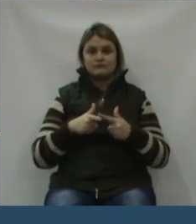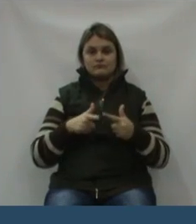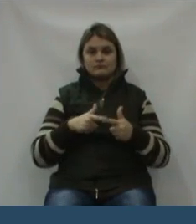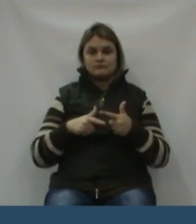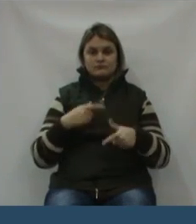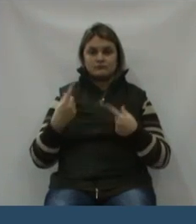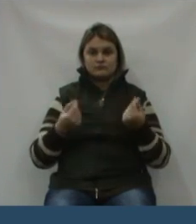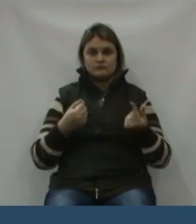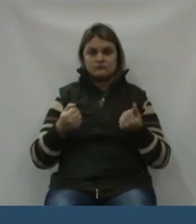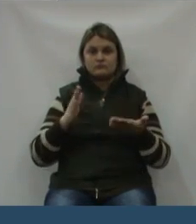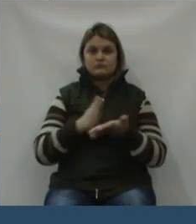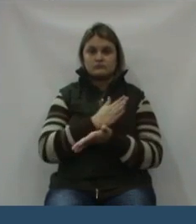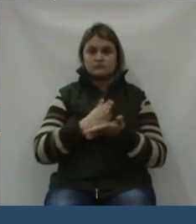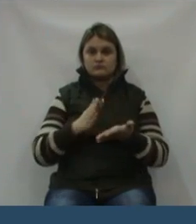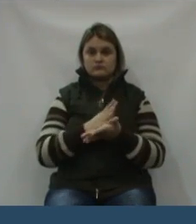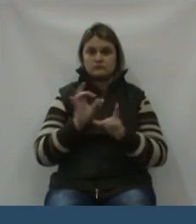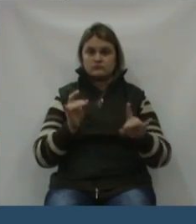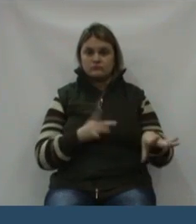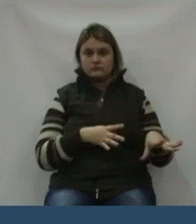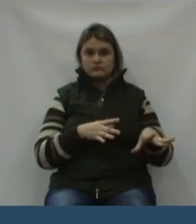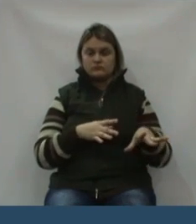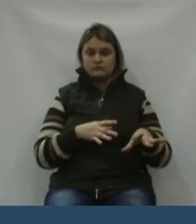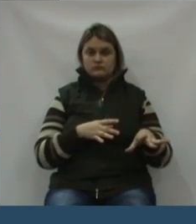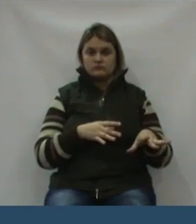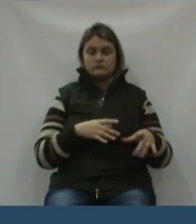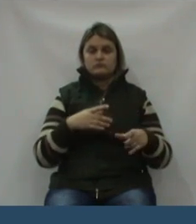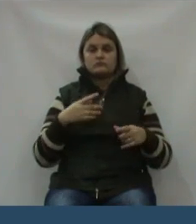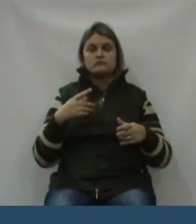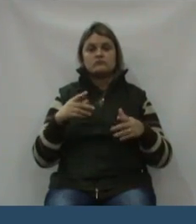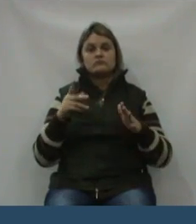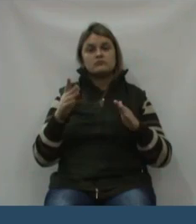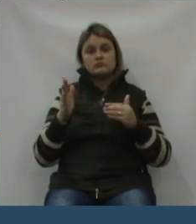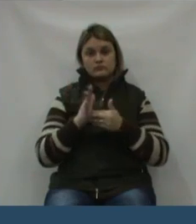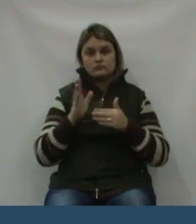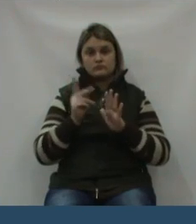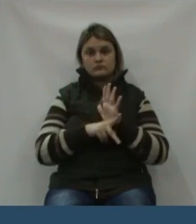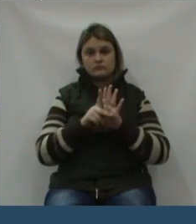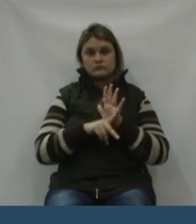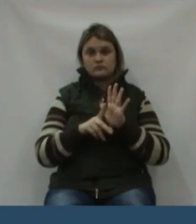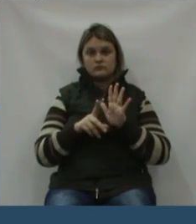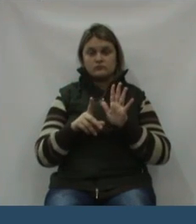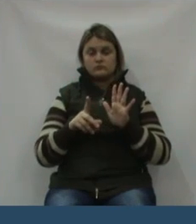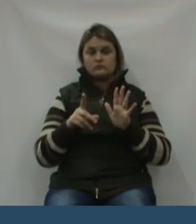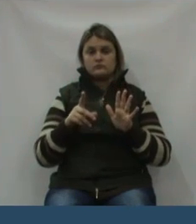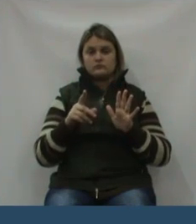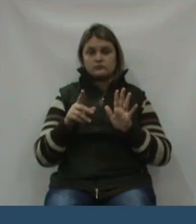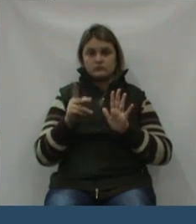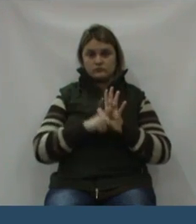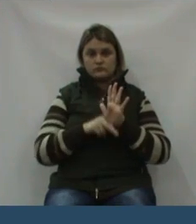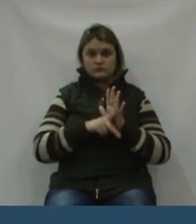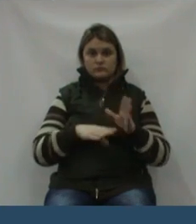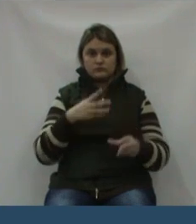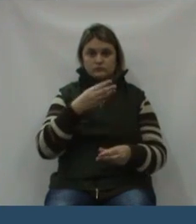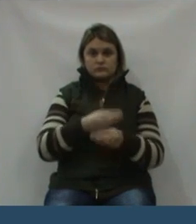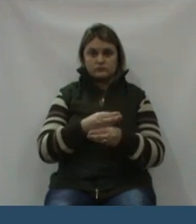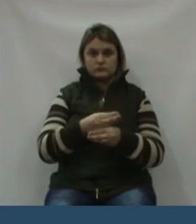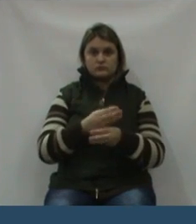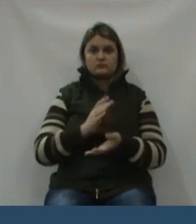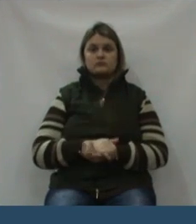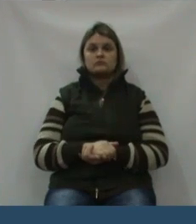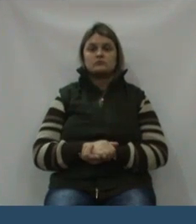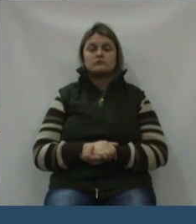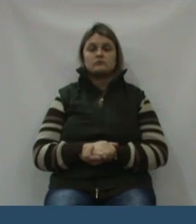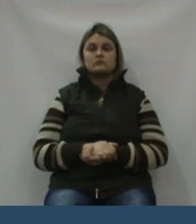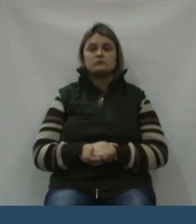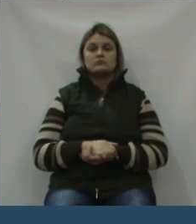financeira, alguns cargos foram exonerados. Até o projeto de lei desculpa, projeto de emenda